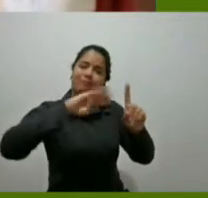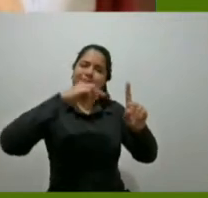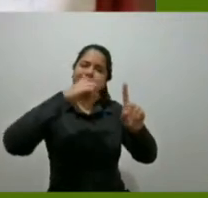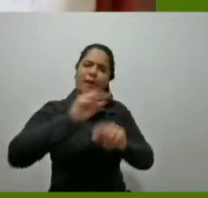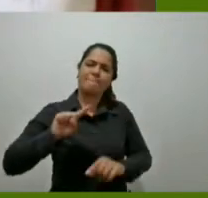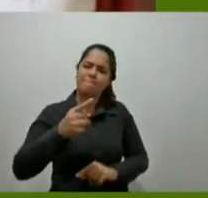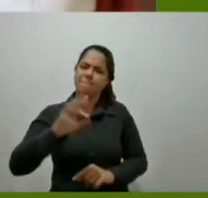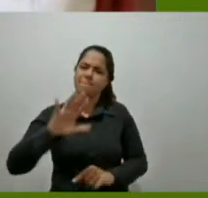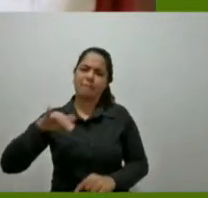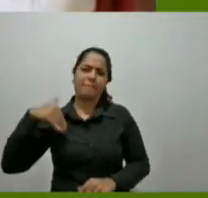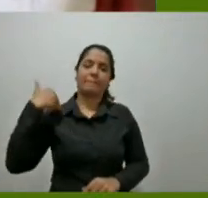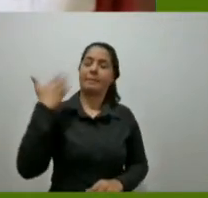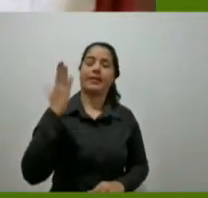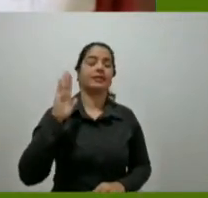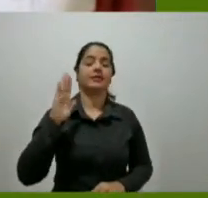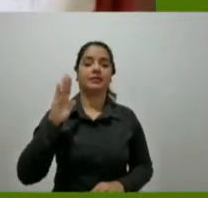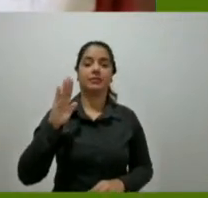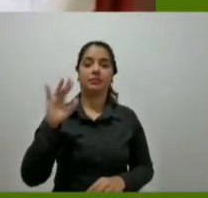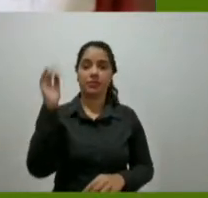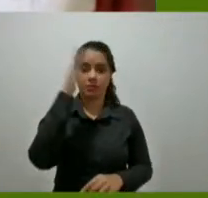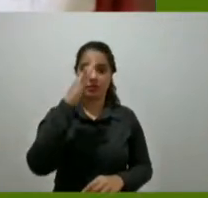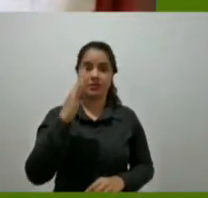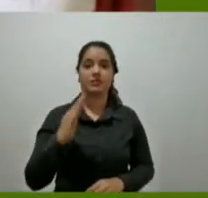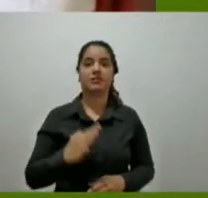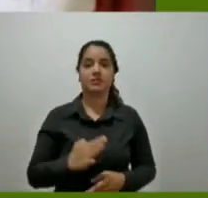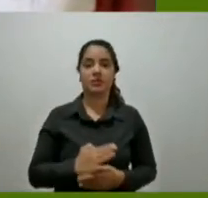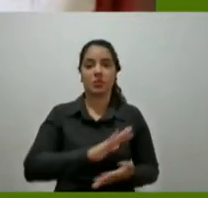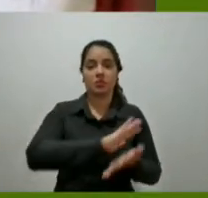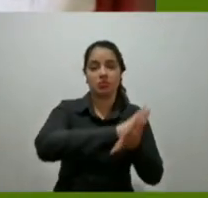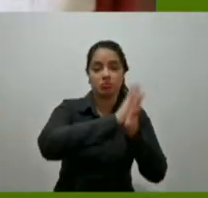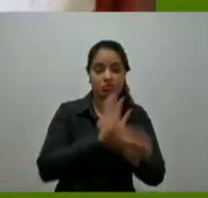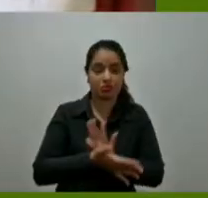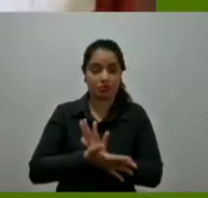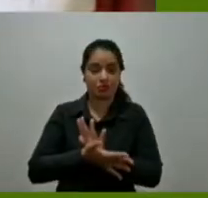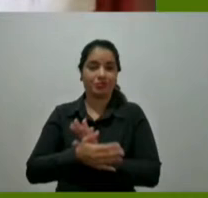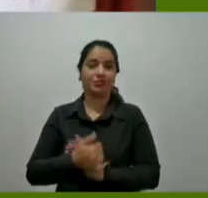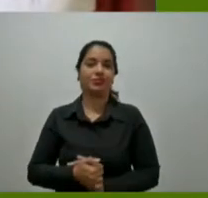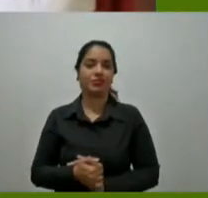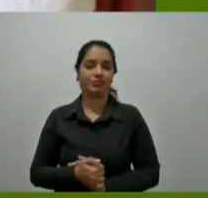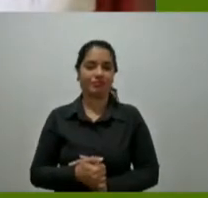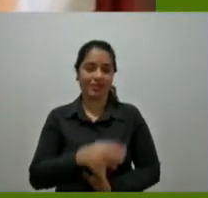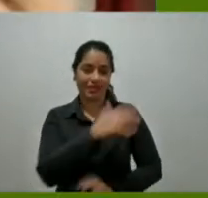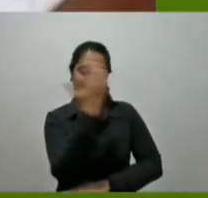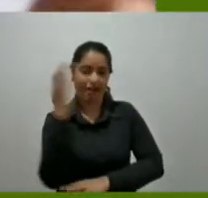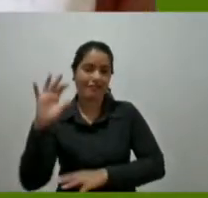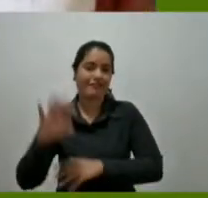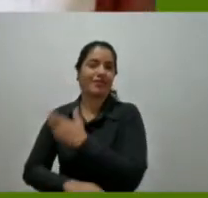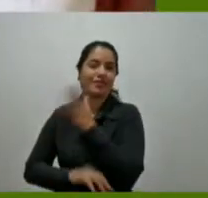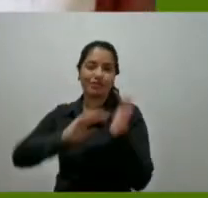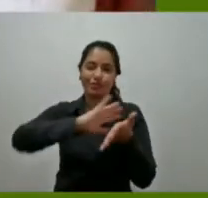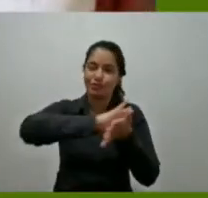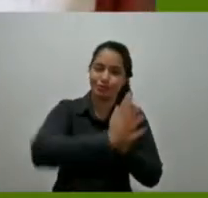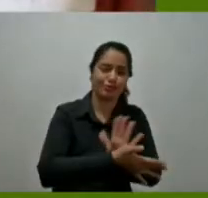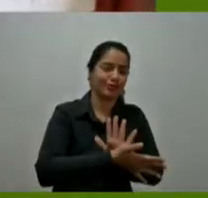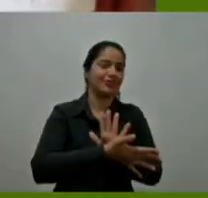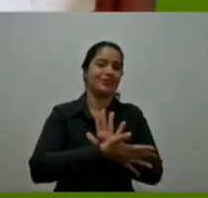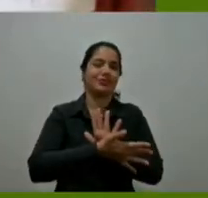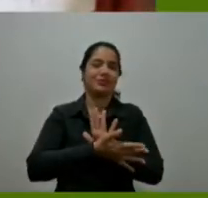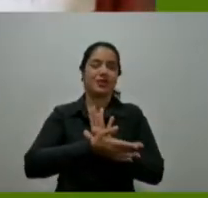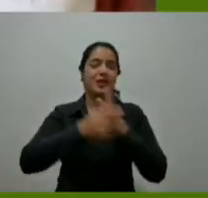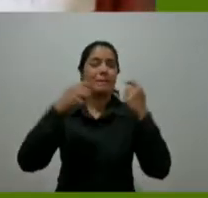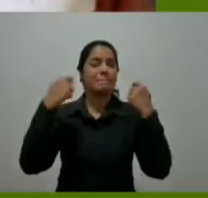hoje com a destruição da floresta. Então, é uma coisa que eu queria chamar a atenção